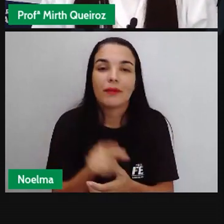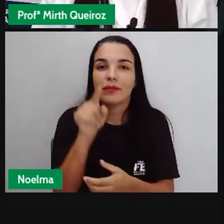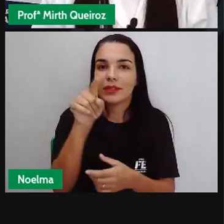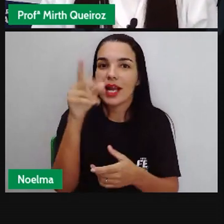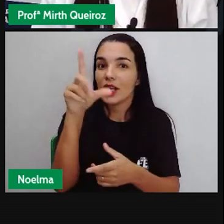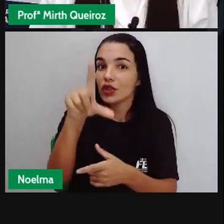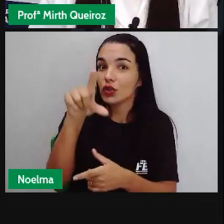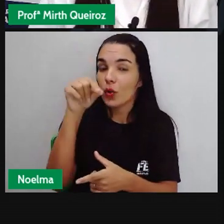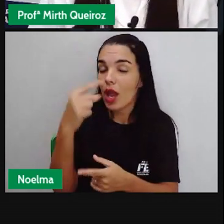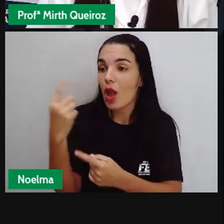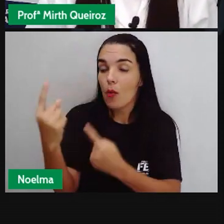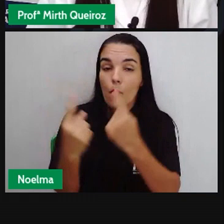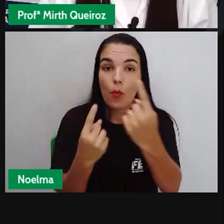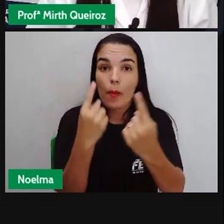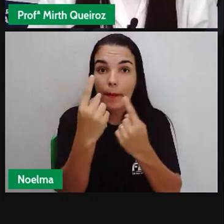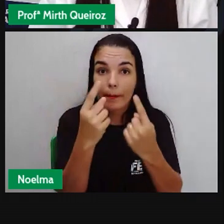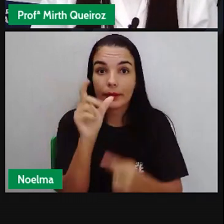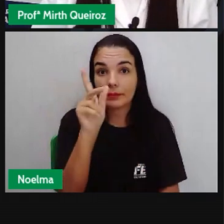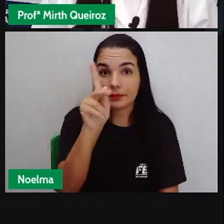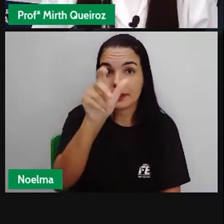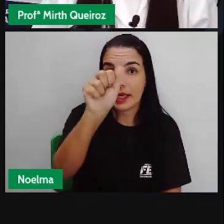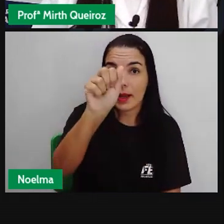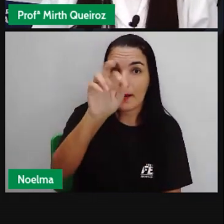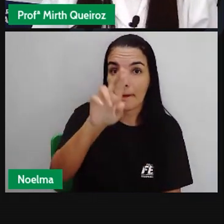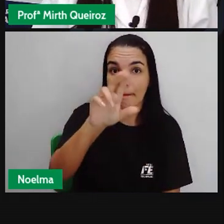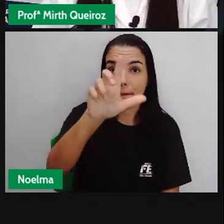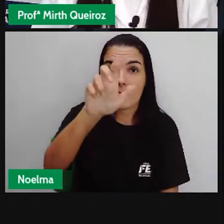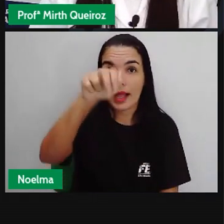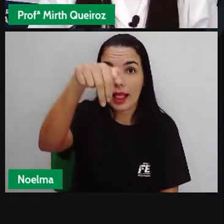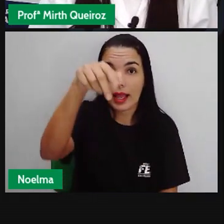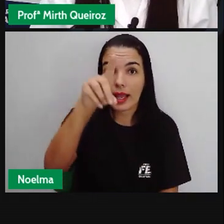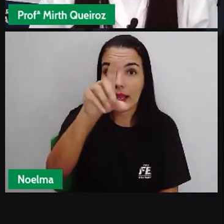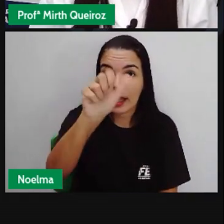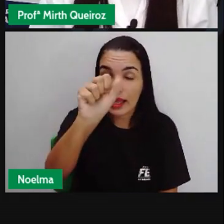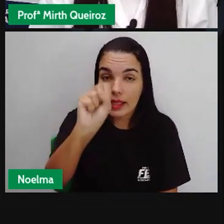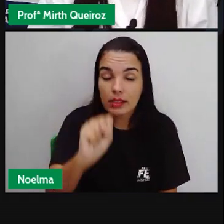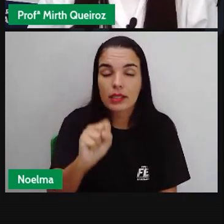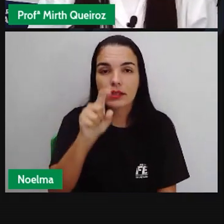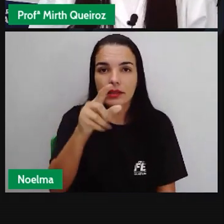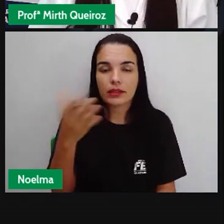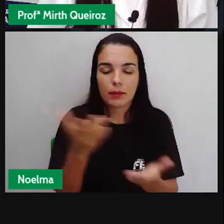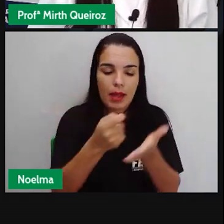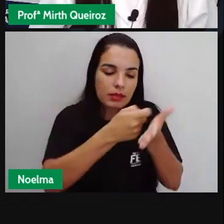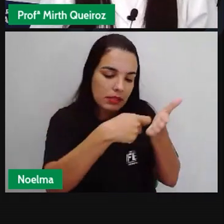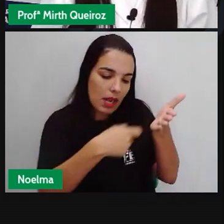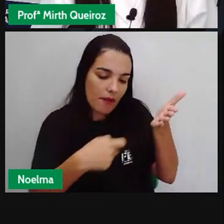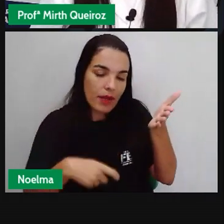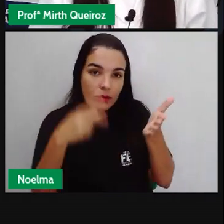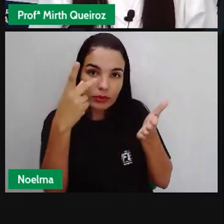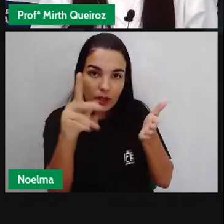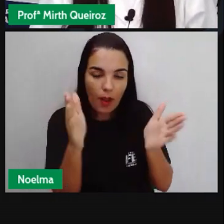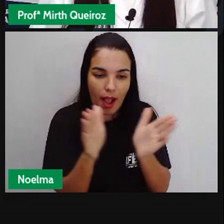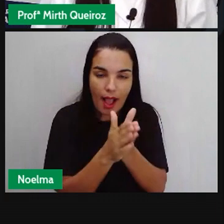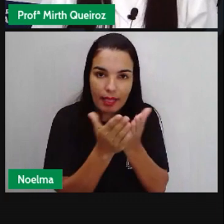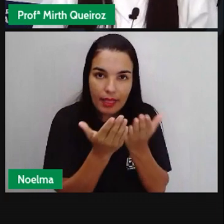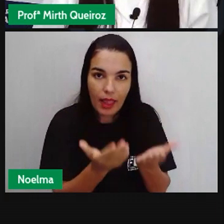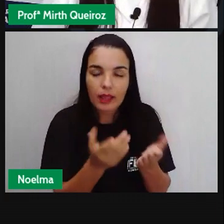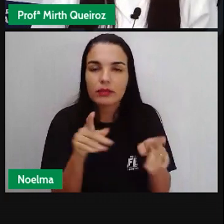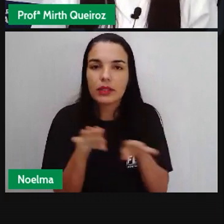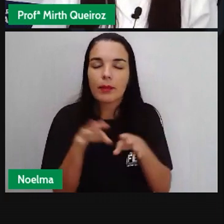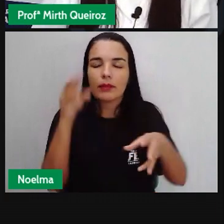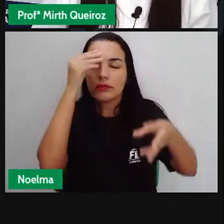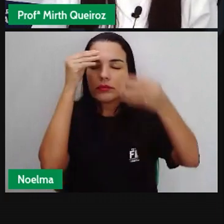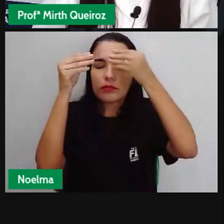das parlendas, escrever no seu caderno de linguagem e memorizar. Em seguida, se vocês